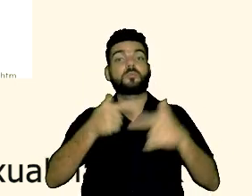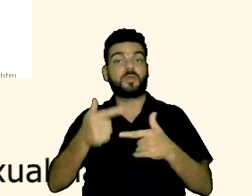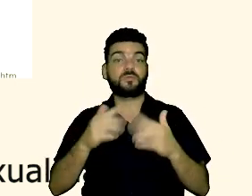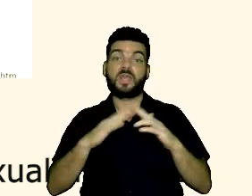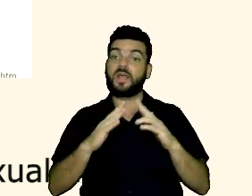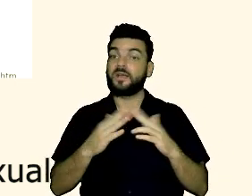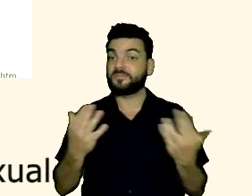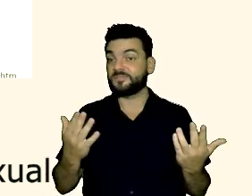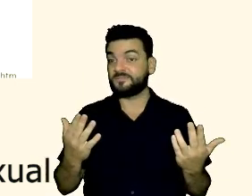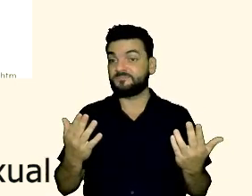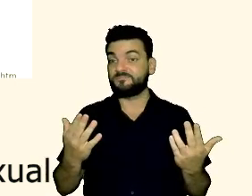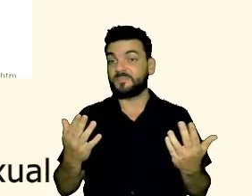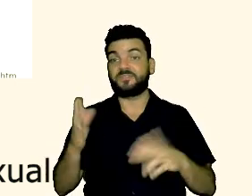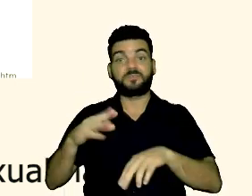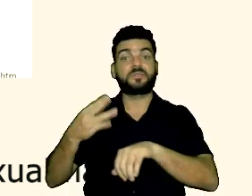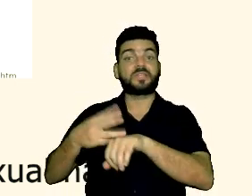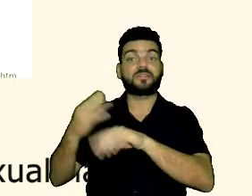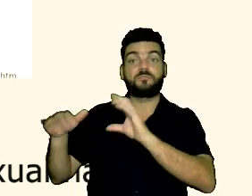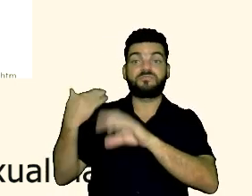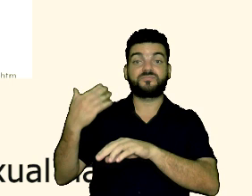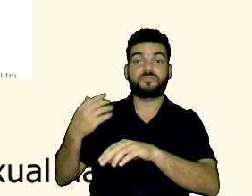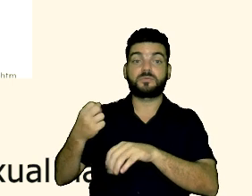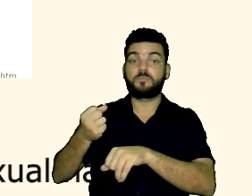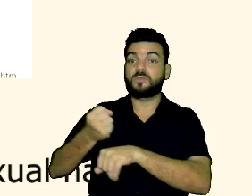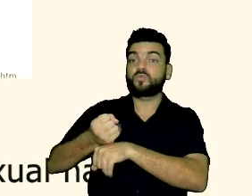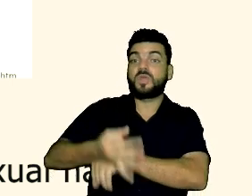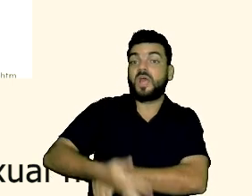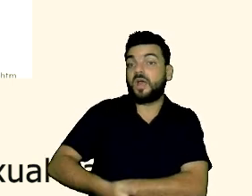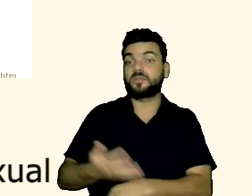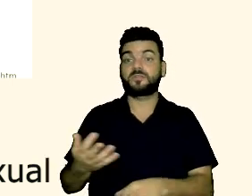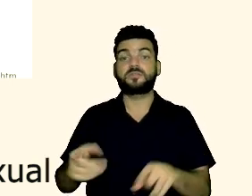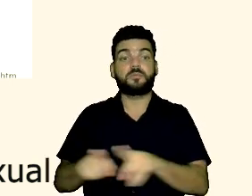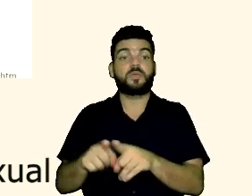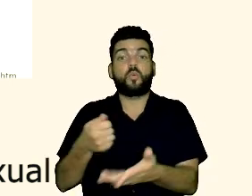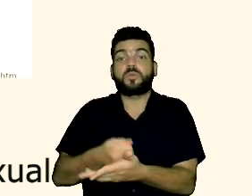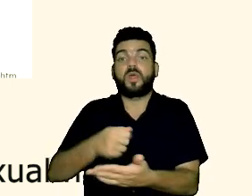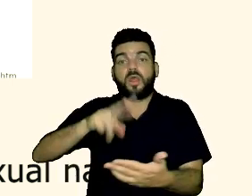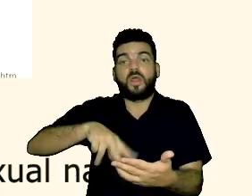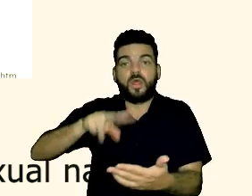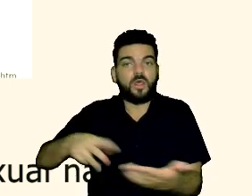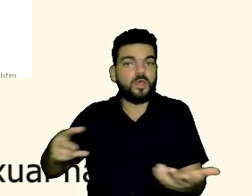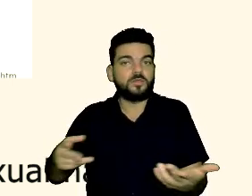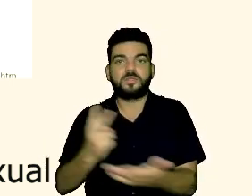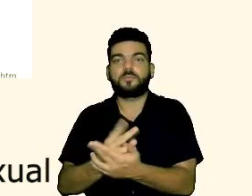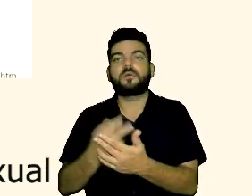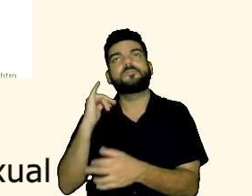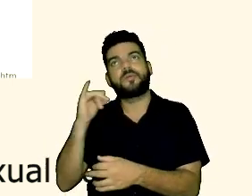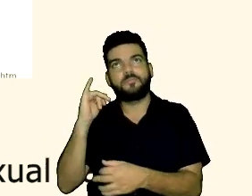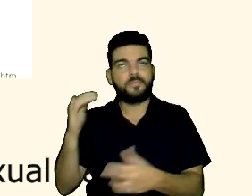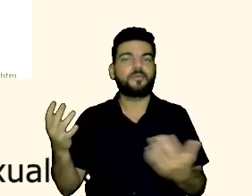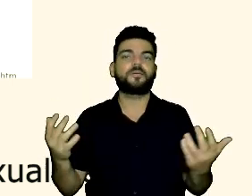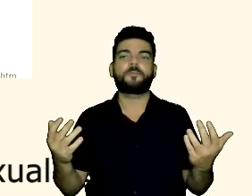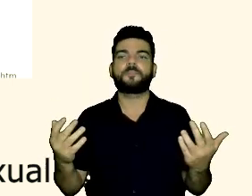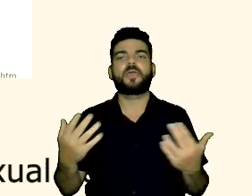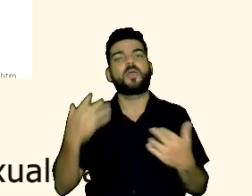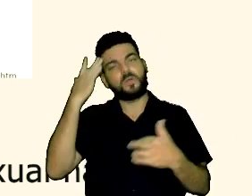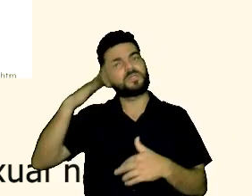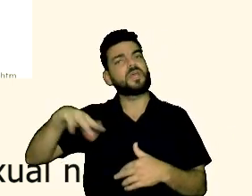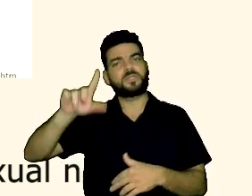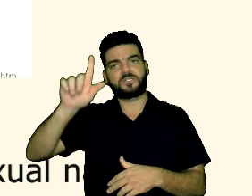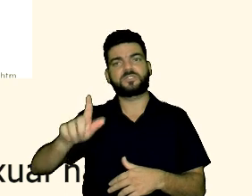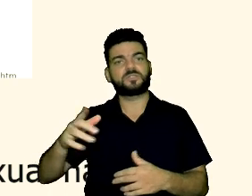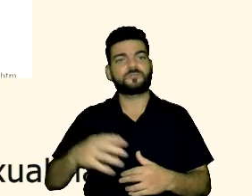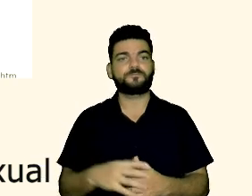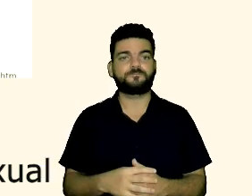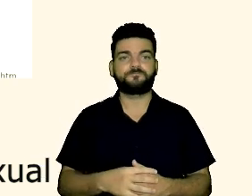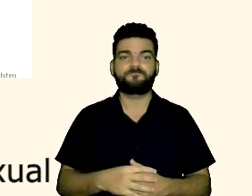de notificação de leitura, também entra nessa questão da gestão. Então, eu acho bem importante, né?